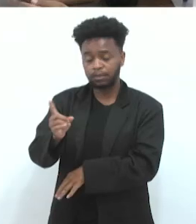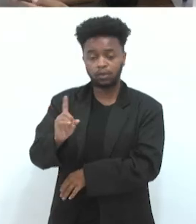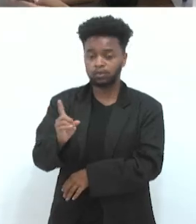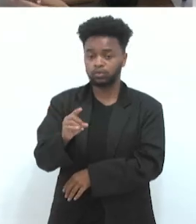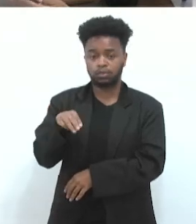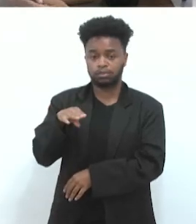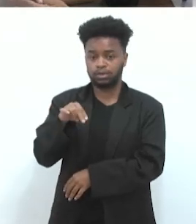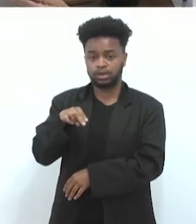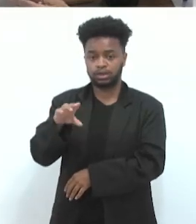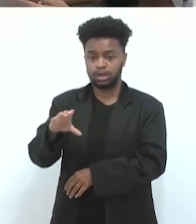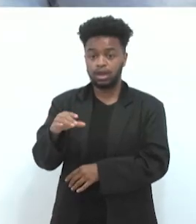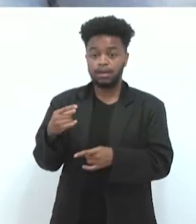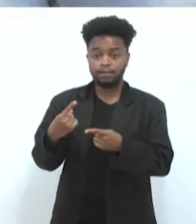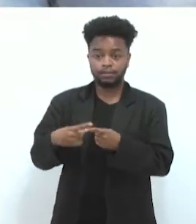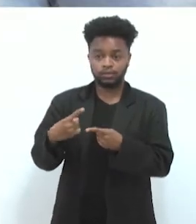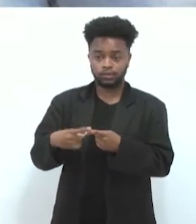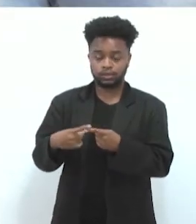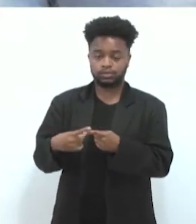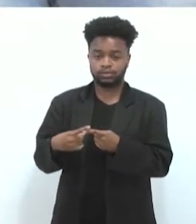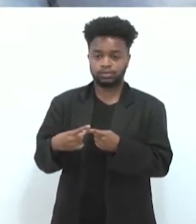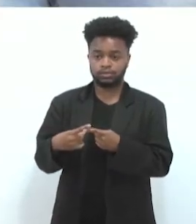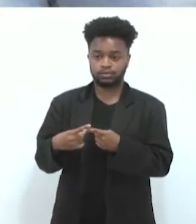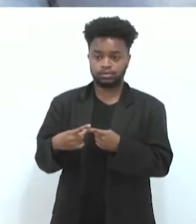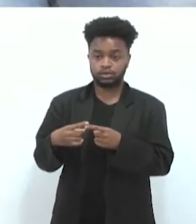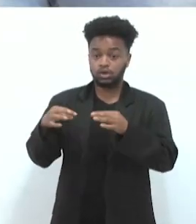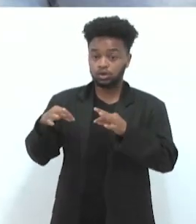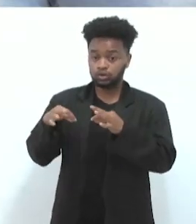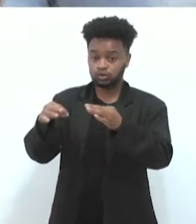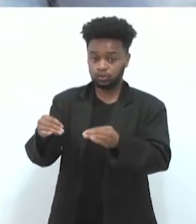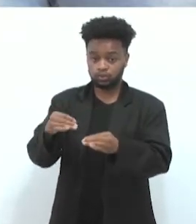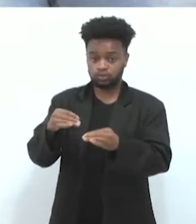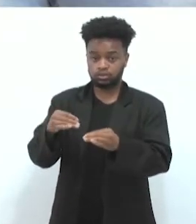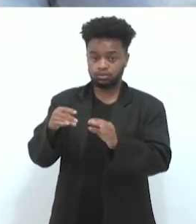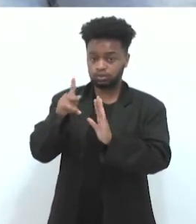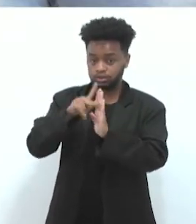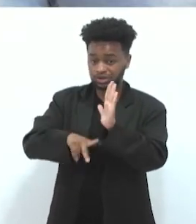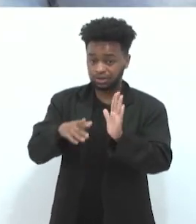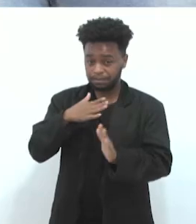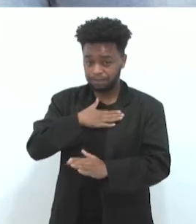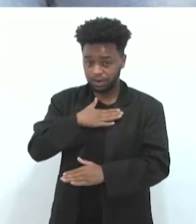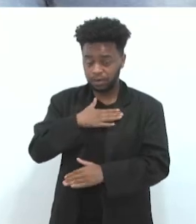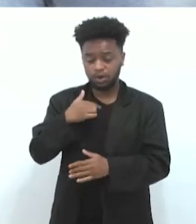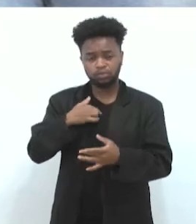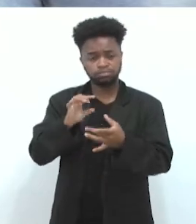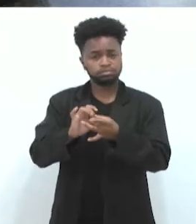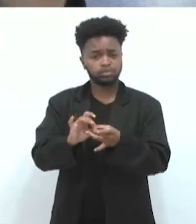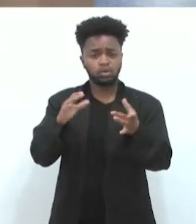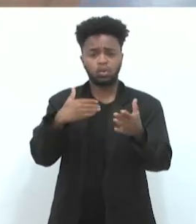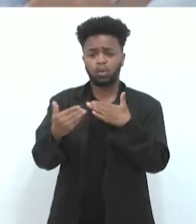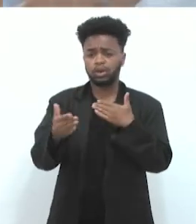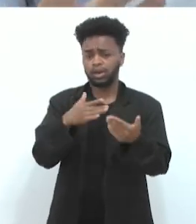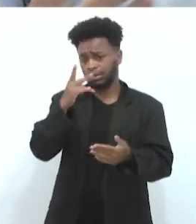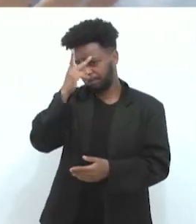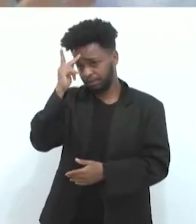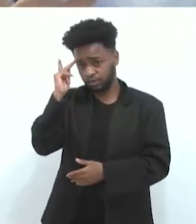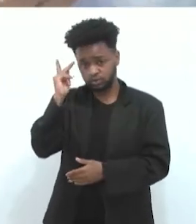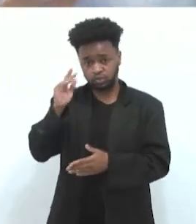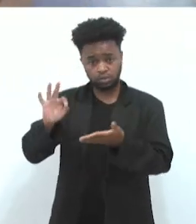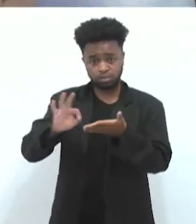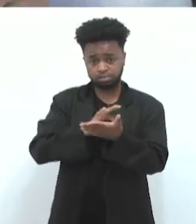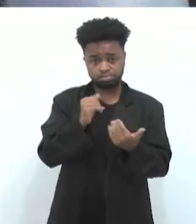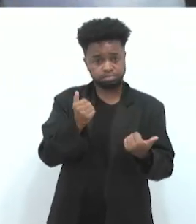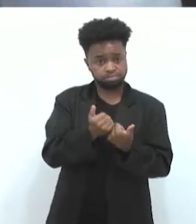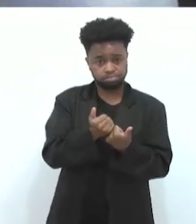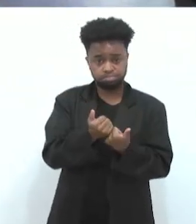seguinte, porque todo projeto meu, eu abro para a coautoria de quem quiser e bem entender. Sou